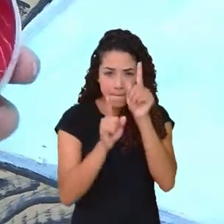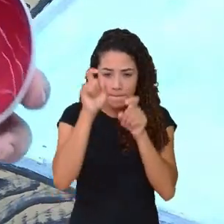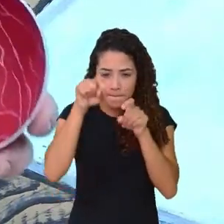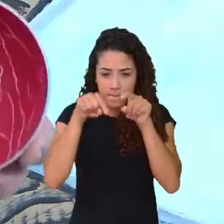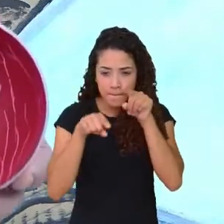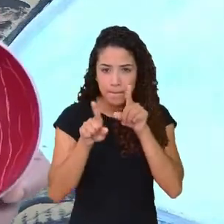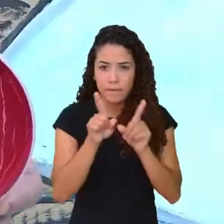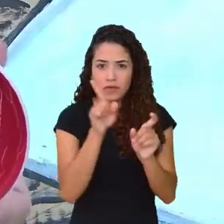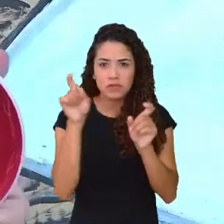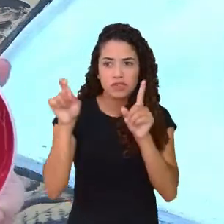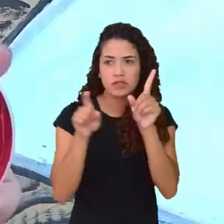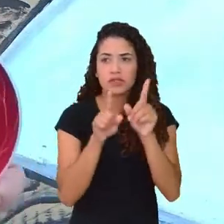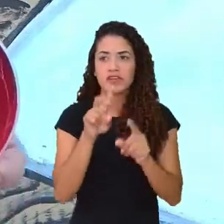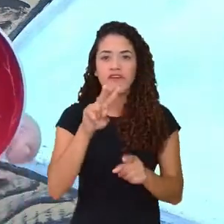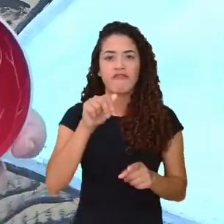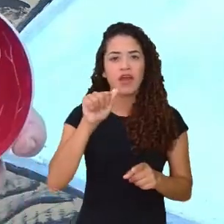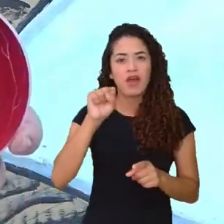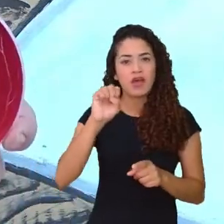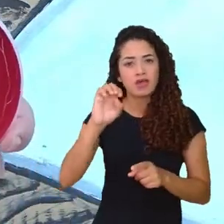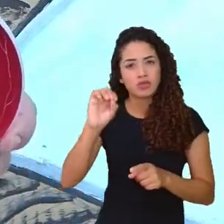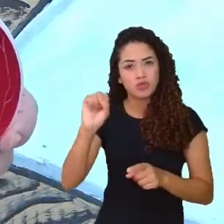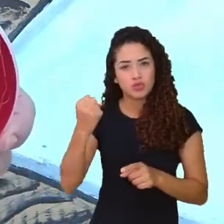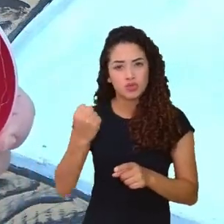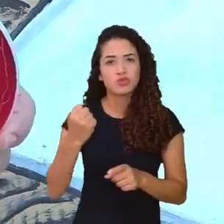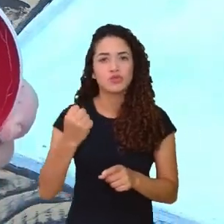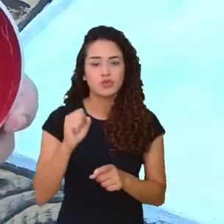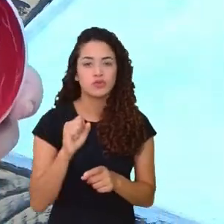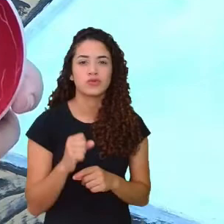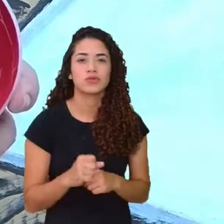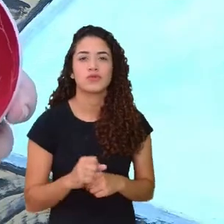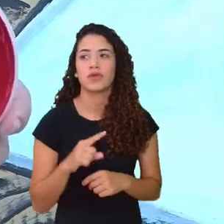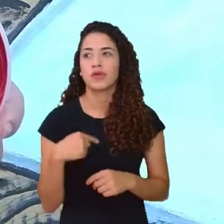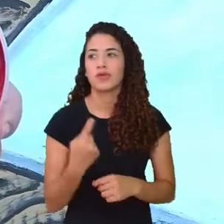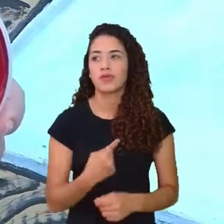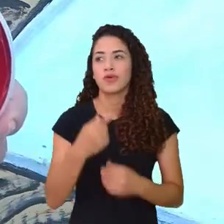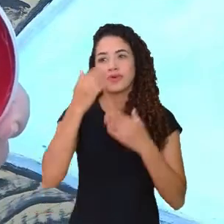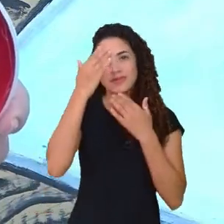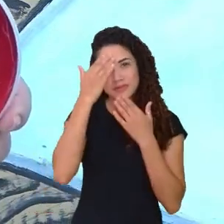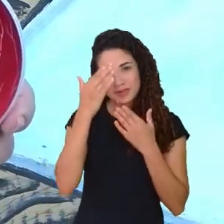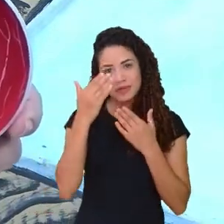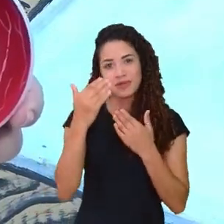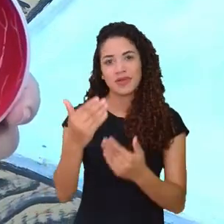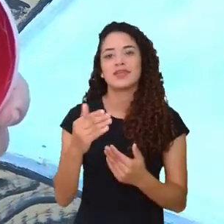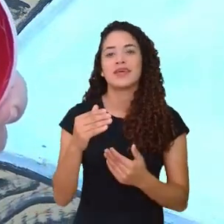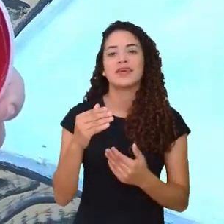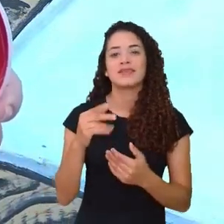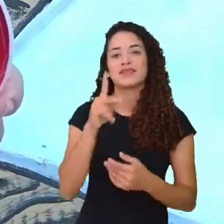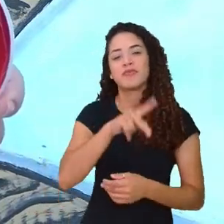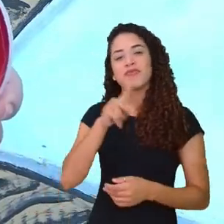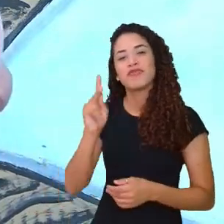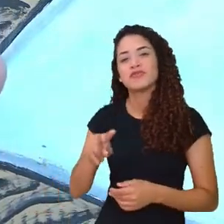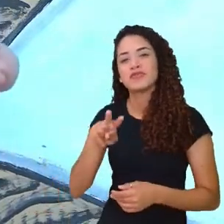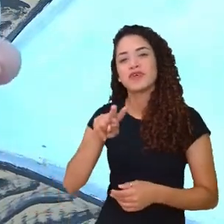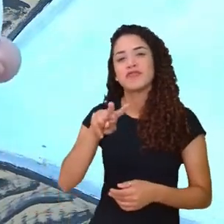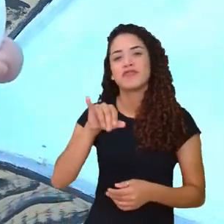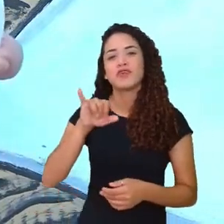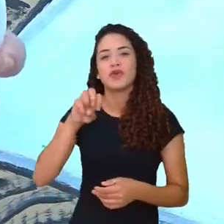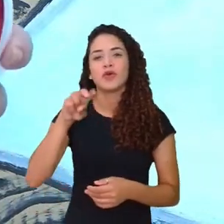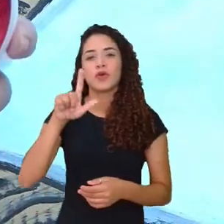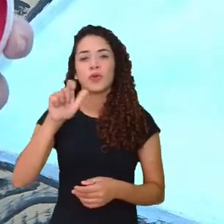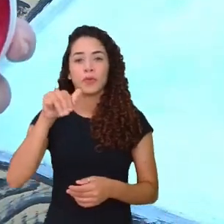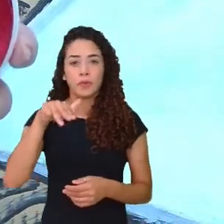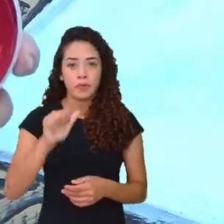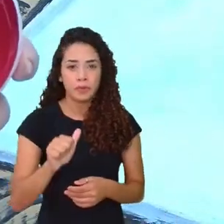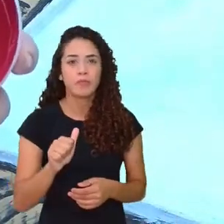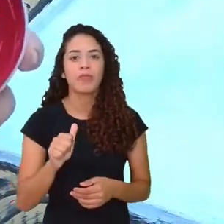coroide, cheia de vasos, e aqui a gente agradece a professora Vilma de Artes, foi quem teve aqui, né, colocou todos